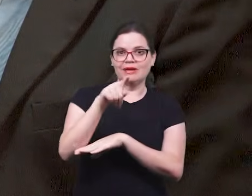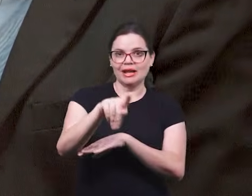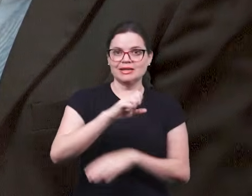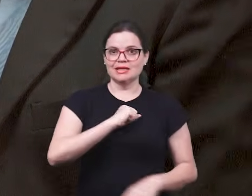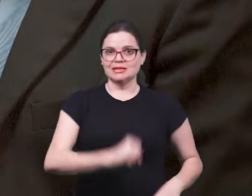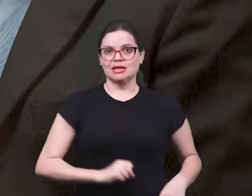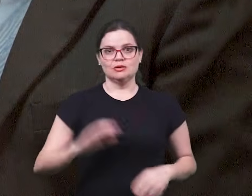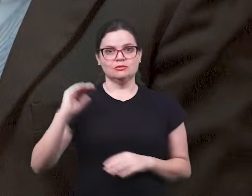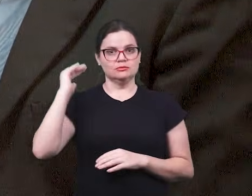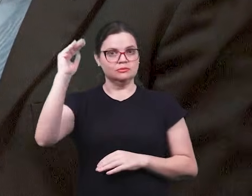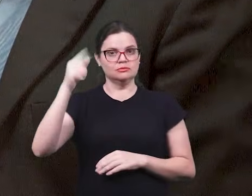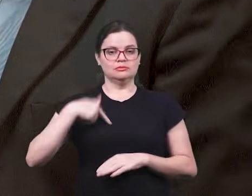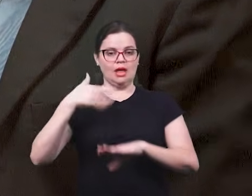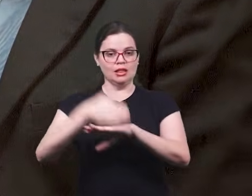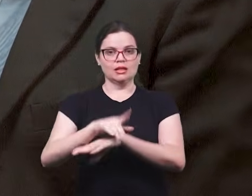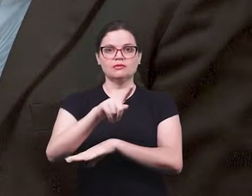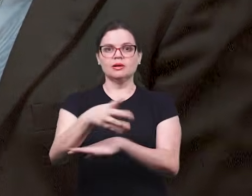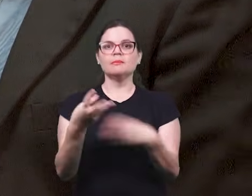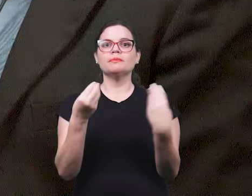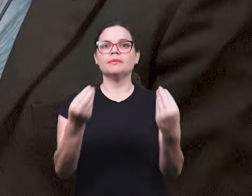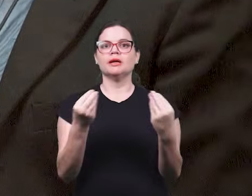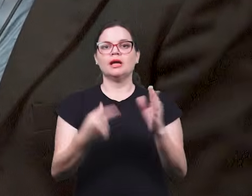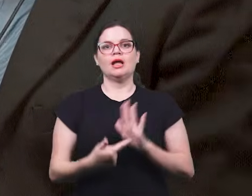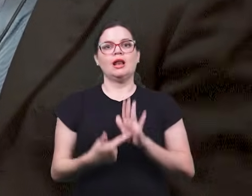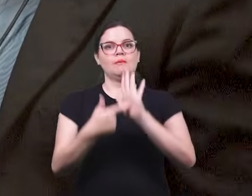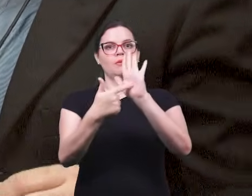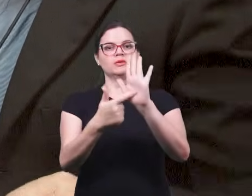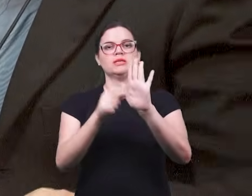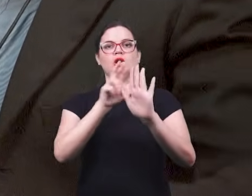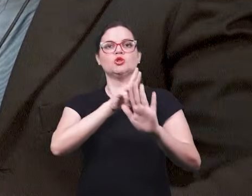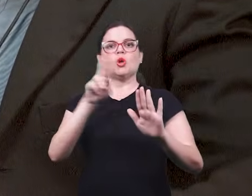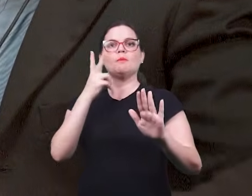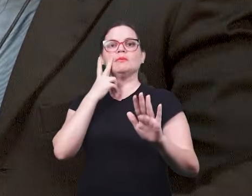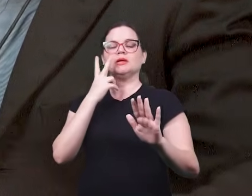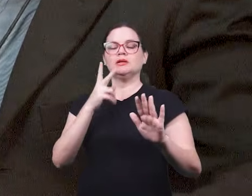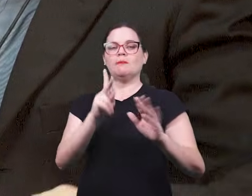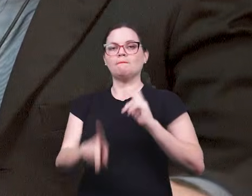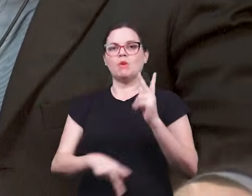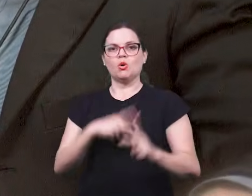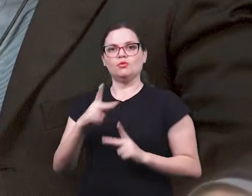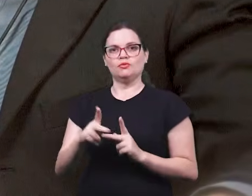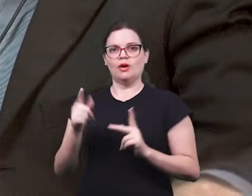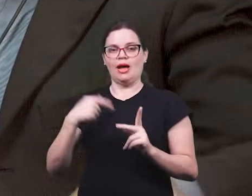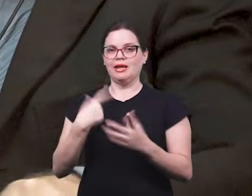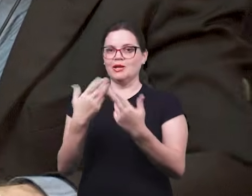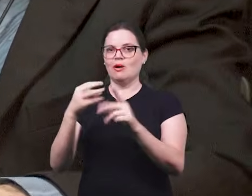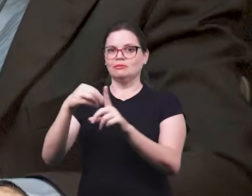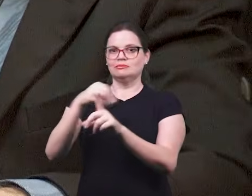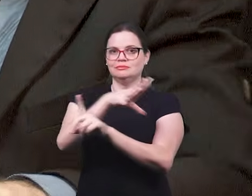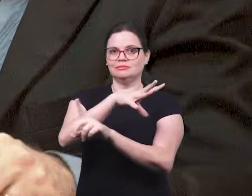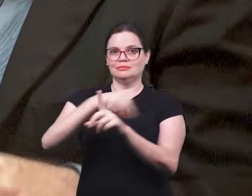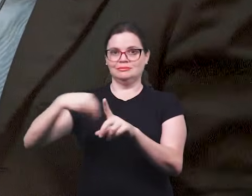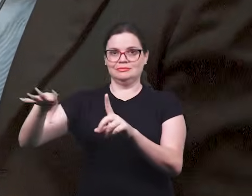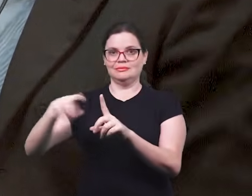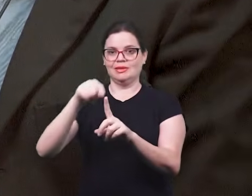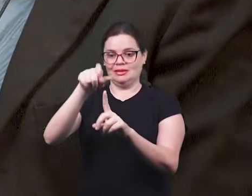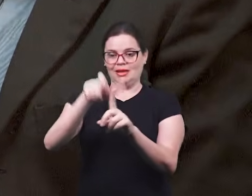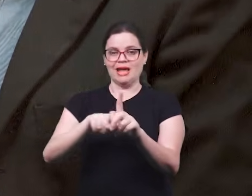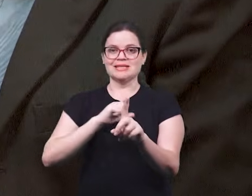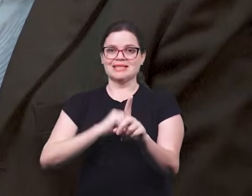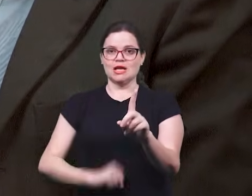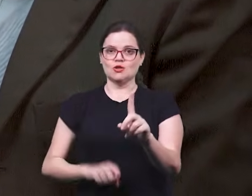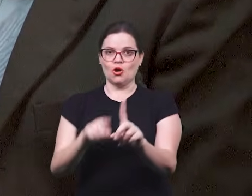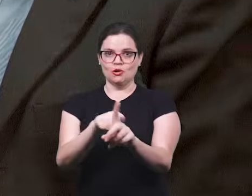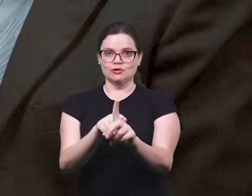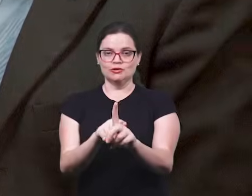lá em nome do povo. Yes. Era um intermediário que existia. Representava ali o povo.